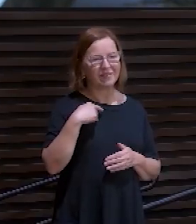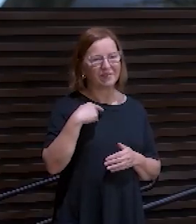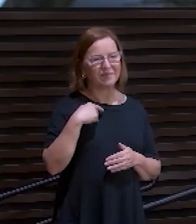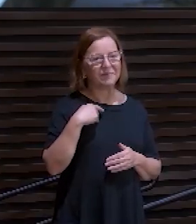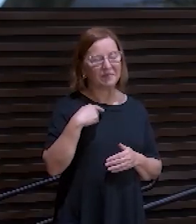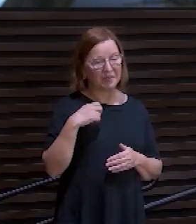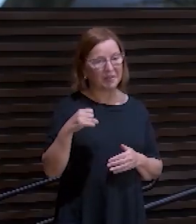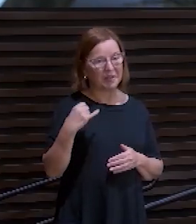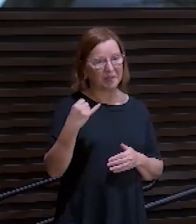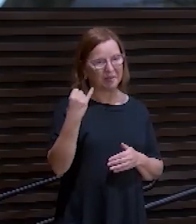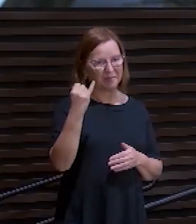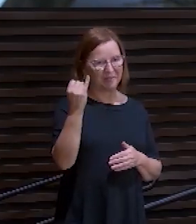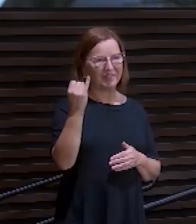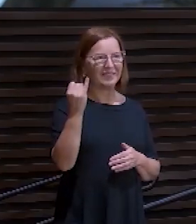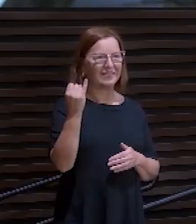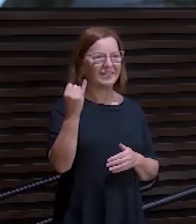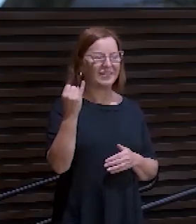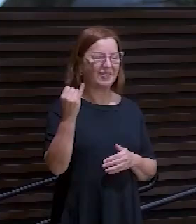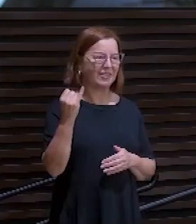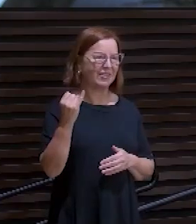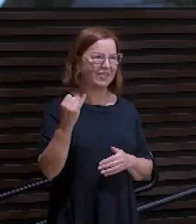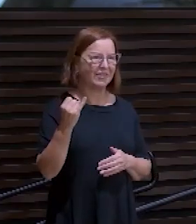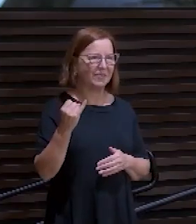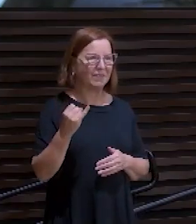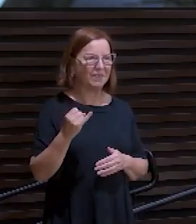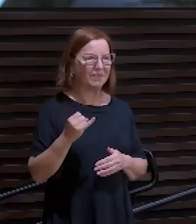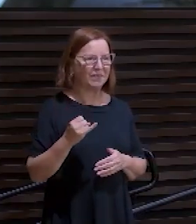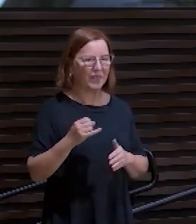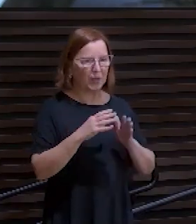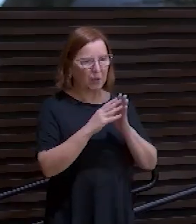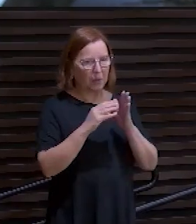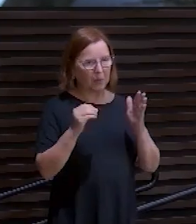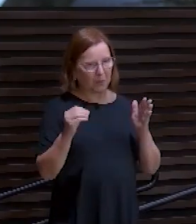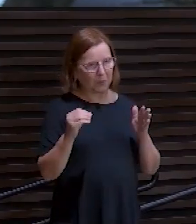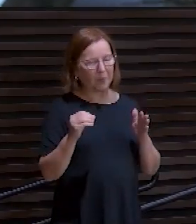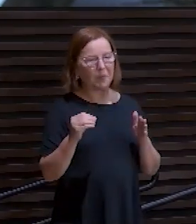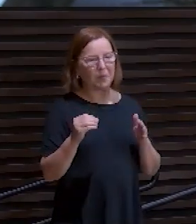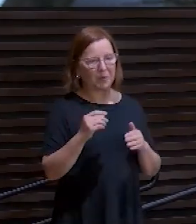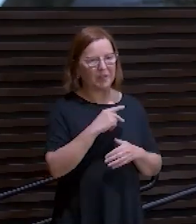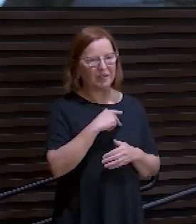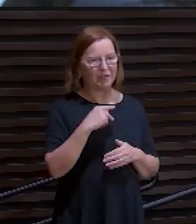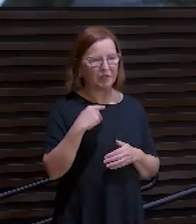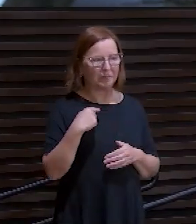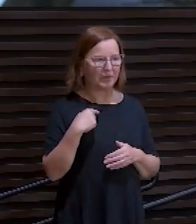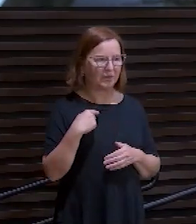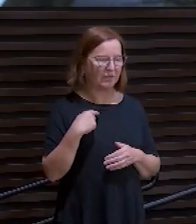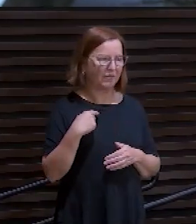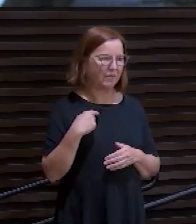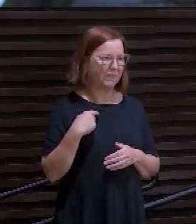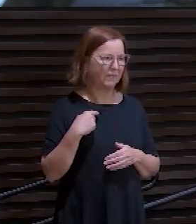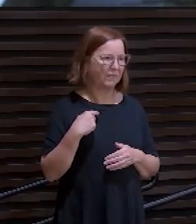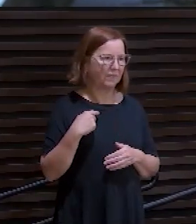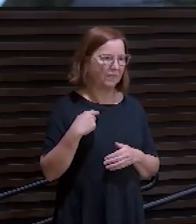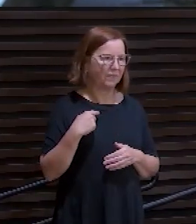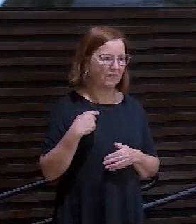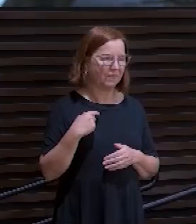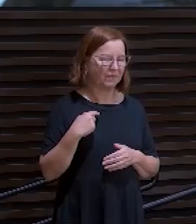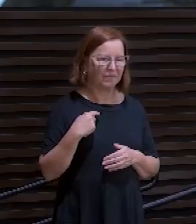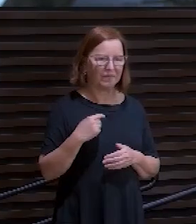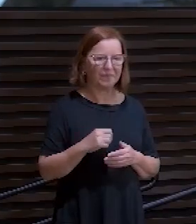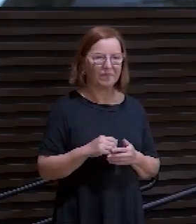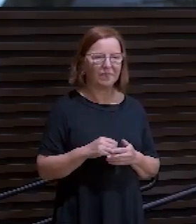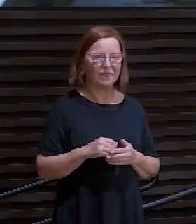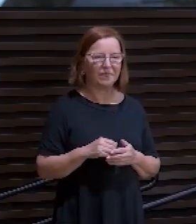agora em público, uma referência de pastor para qualquer pastor jovem, porque faz bem a mesma coisa durante muito